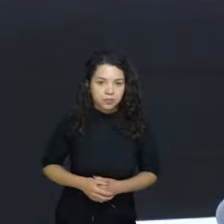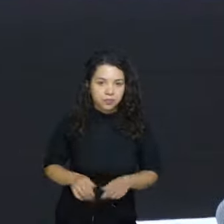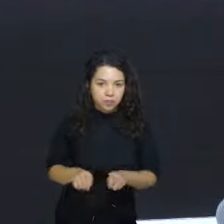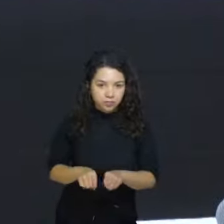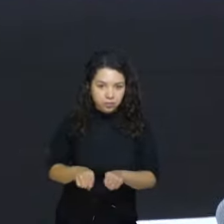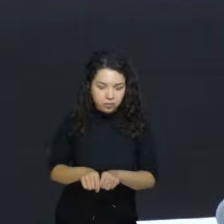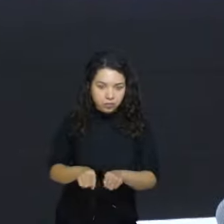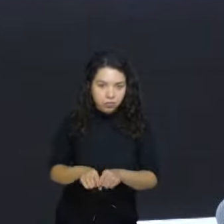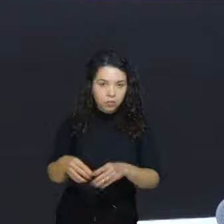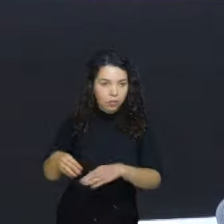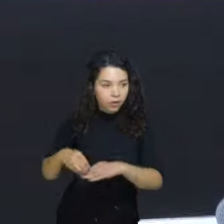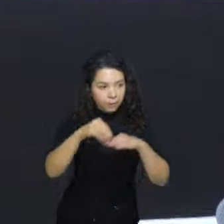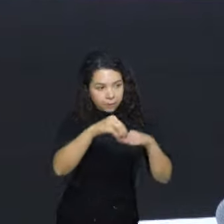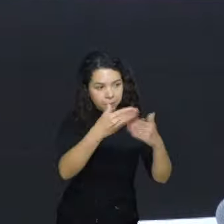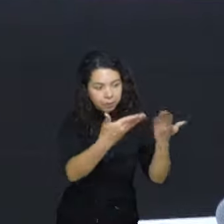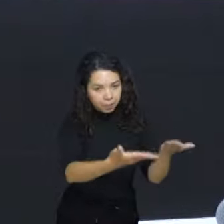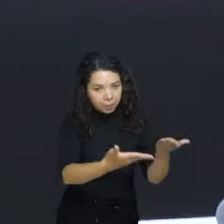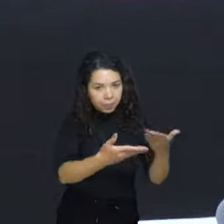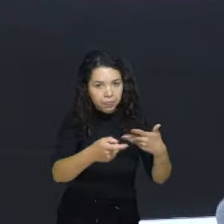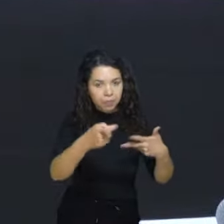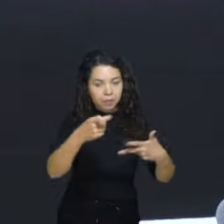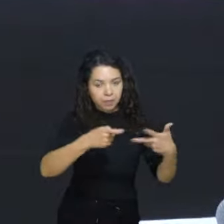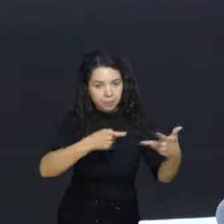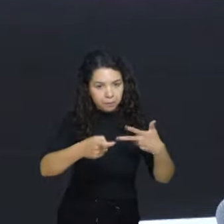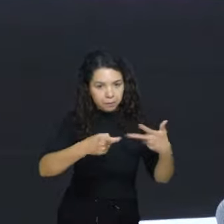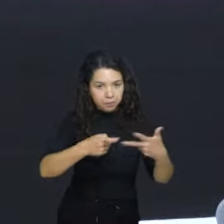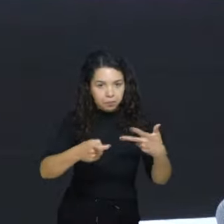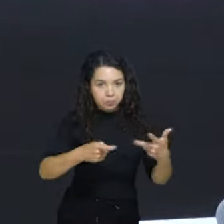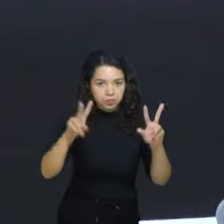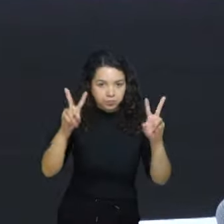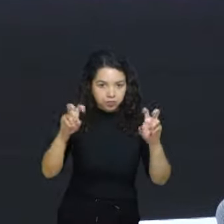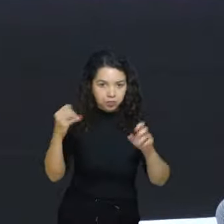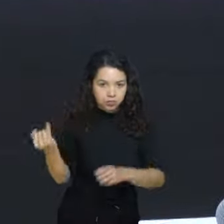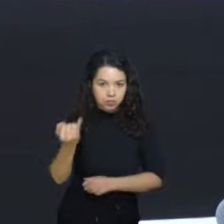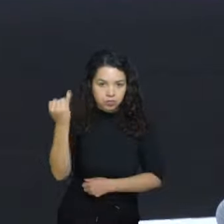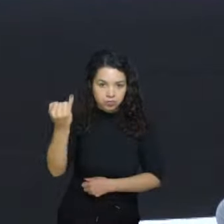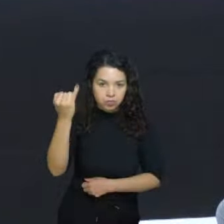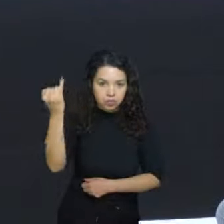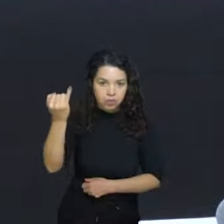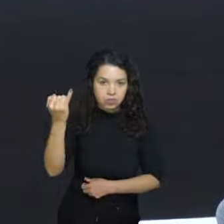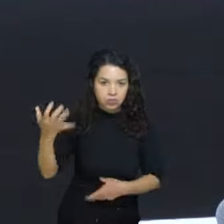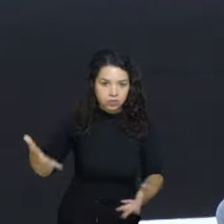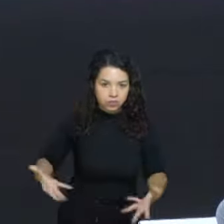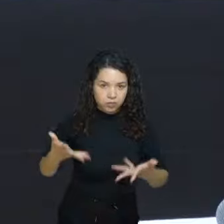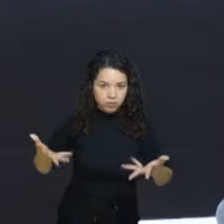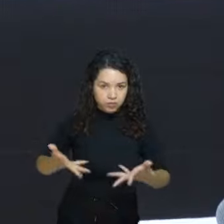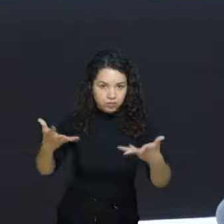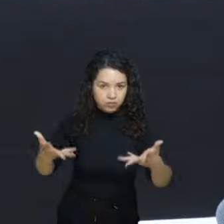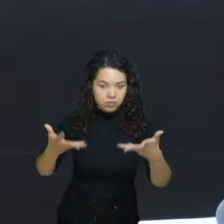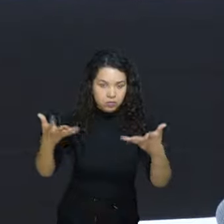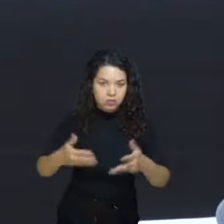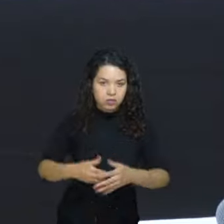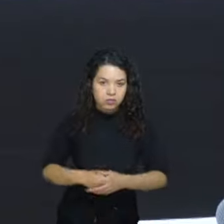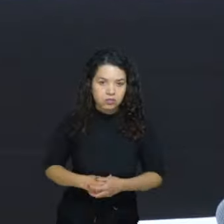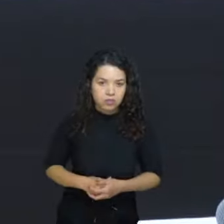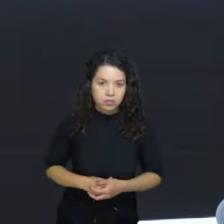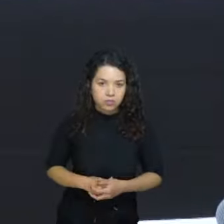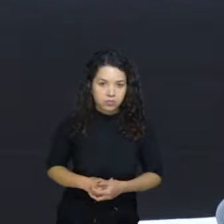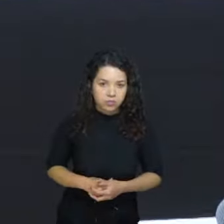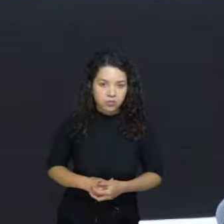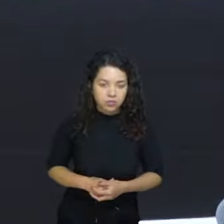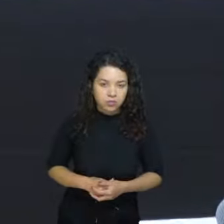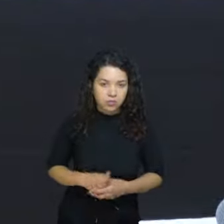executivo então eu confesso que esse tema muito sensível e muito importante ao Parlamento ele vai engrandecer eh muito o